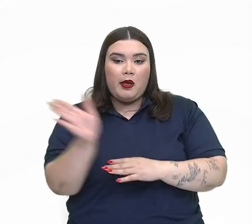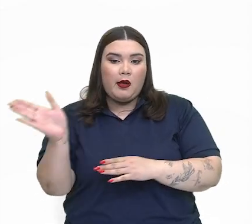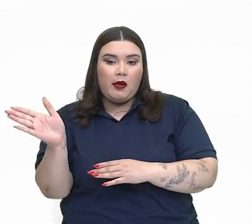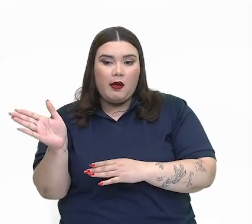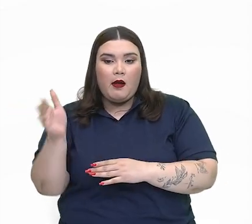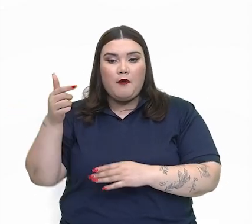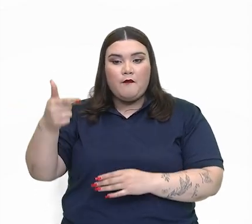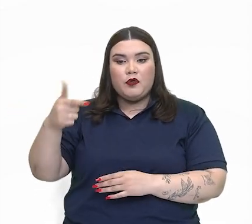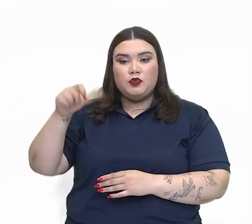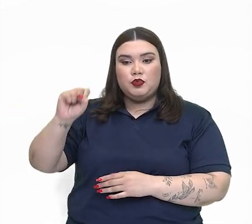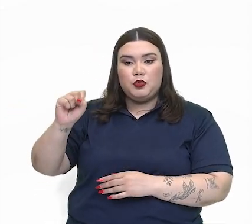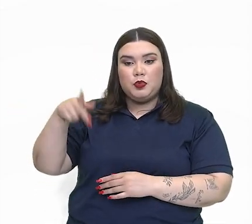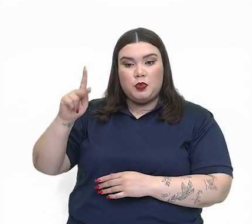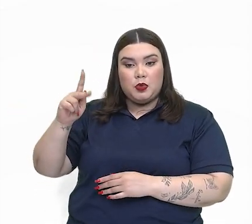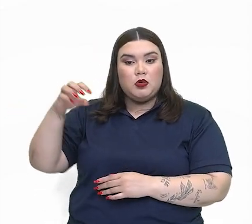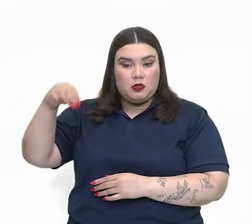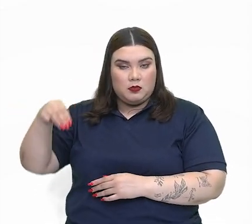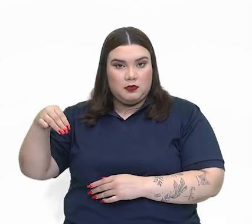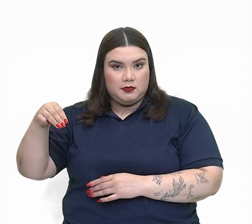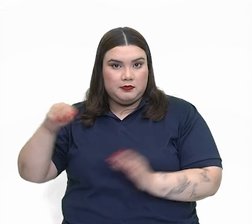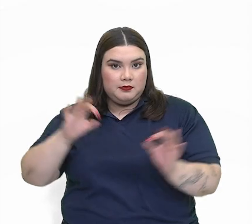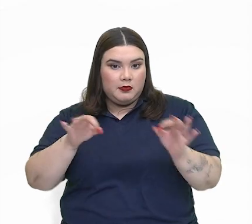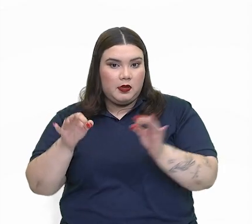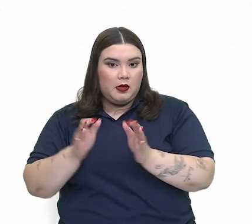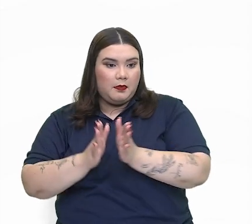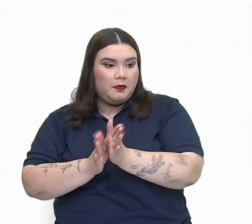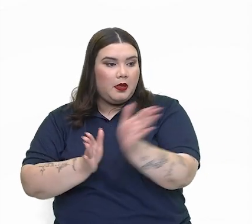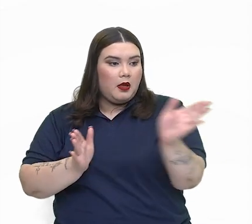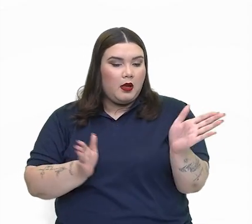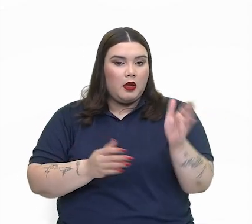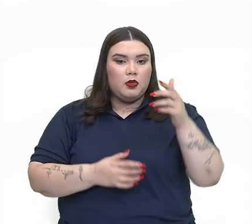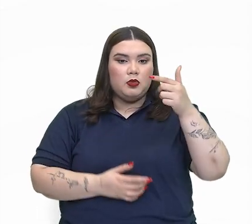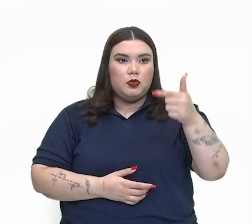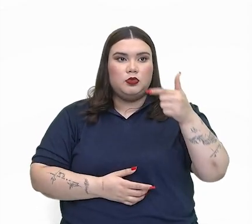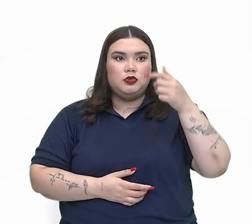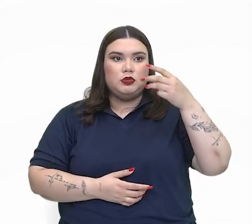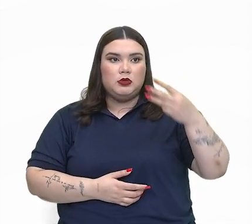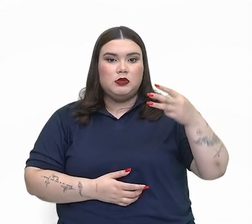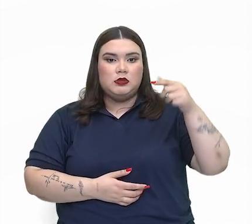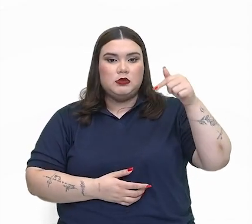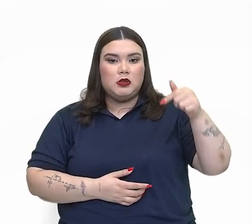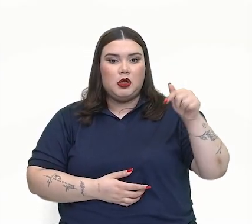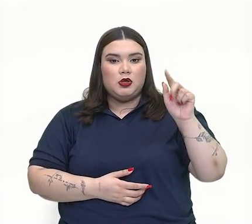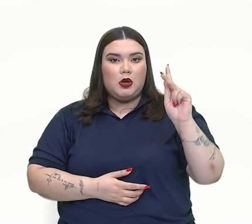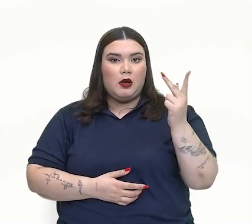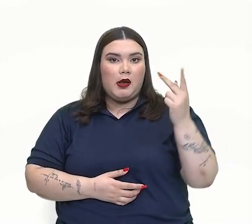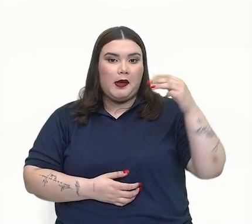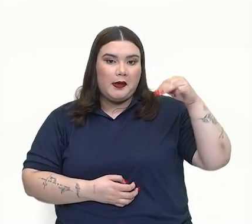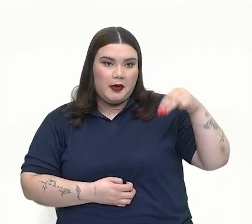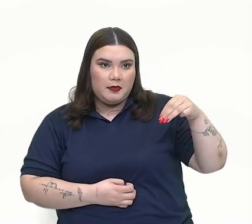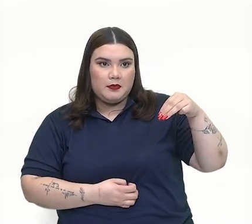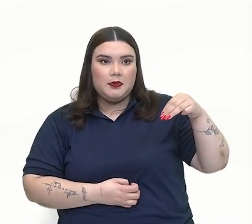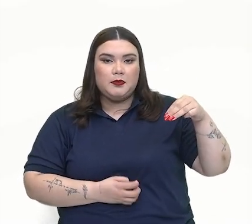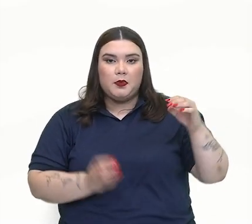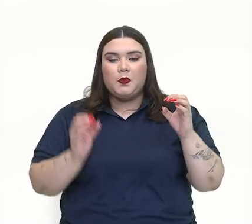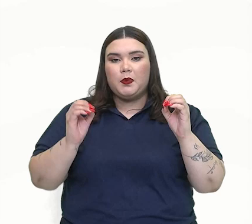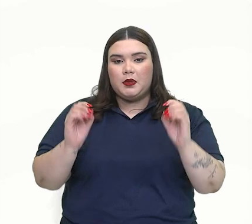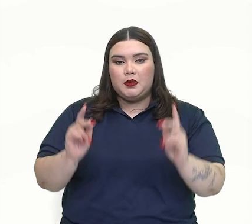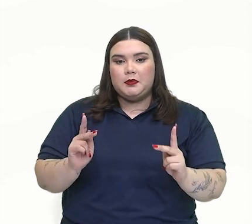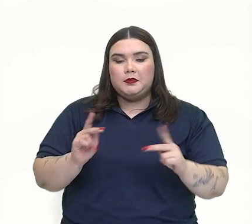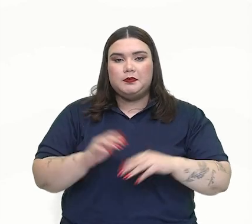hectômetros, tá? Beleza. Eu vou trazer aqui para a nossa régua de